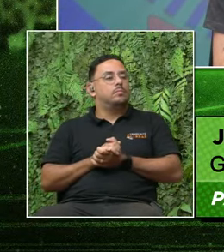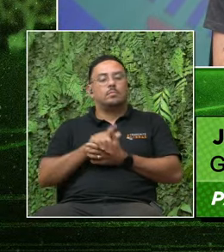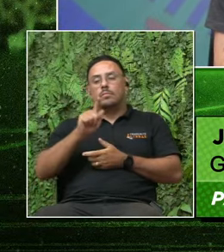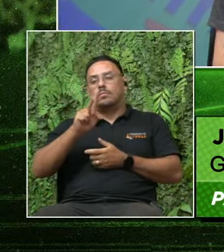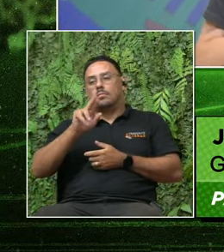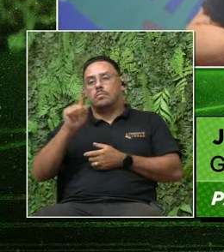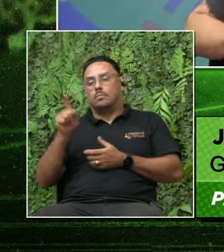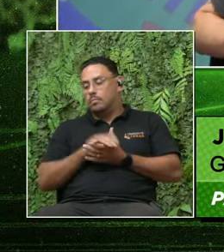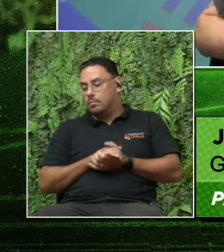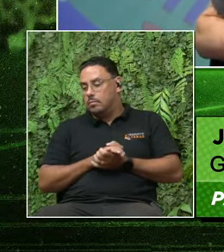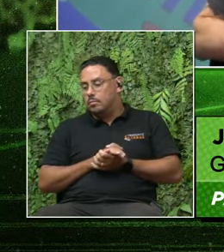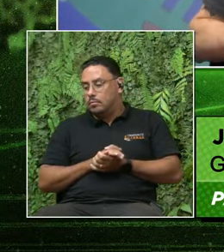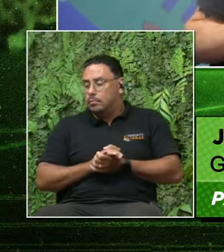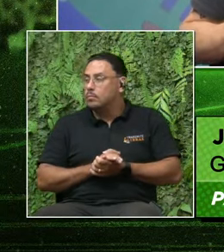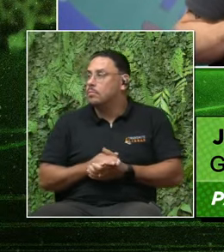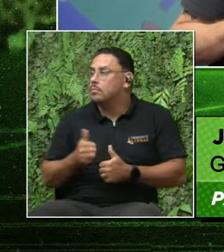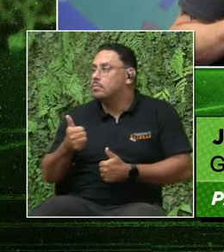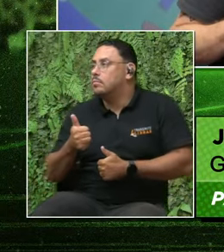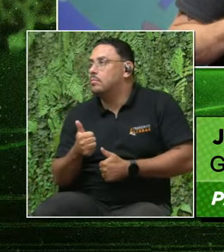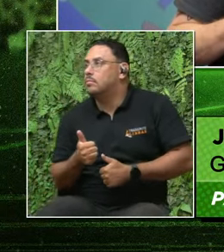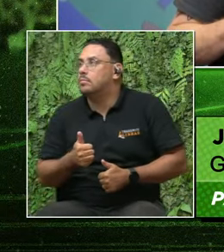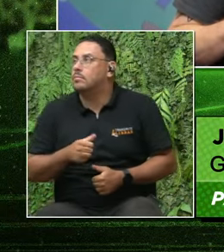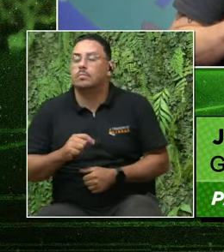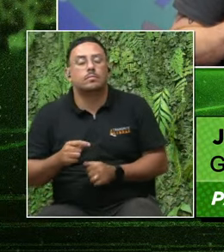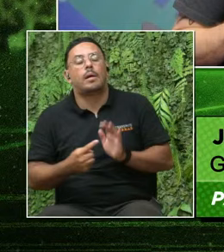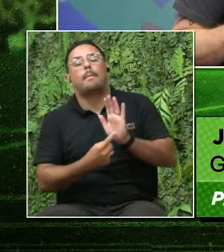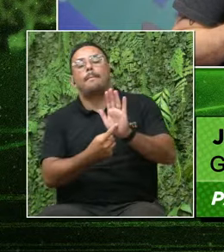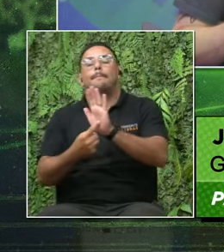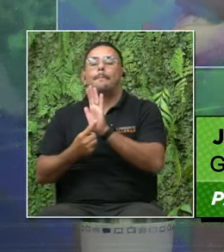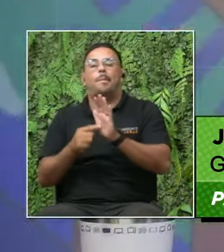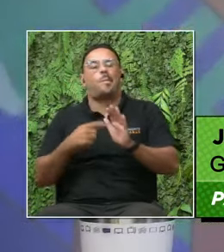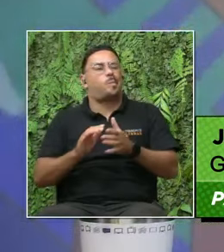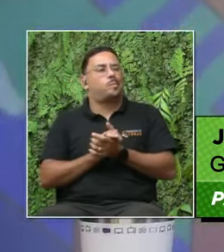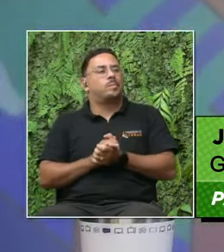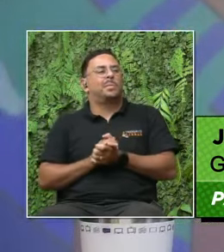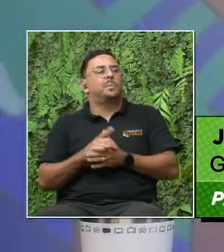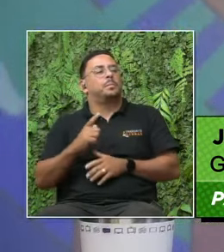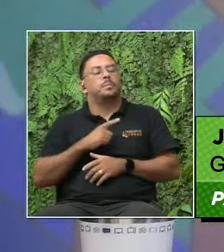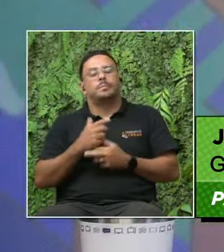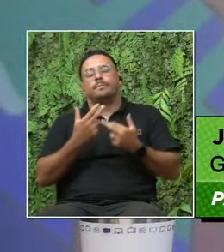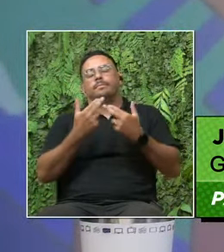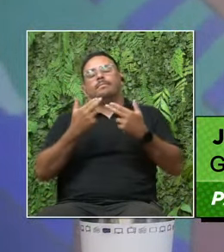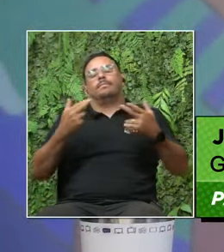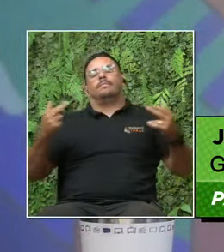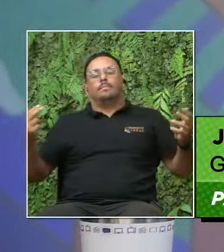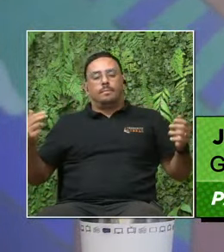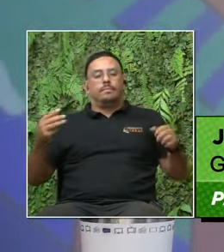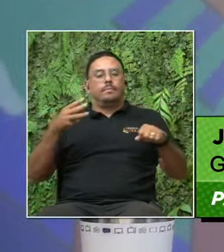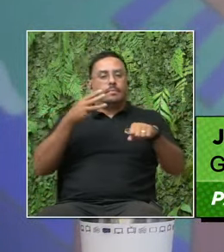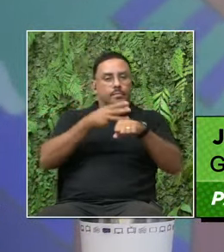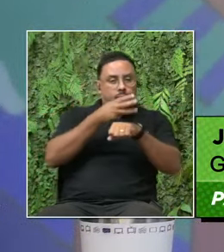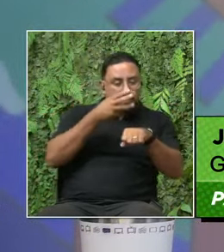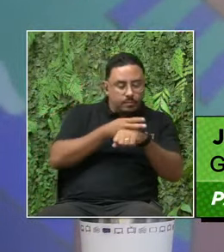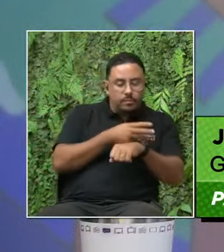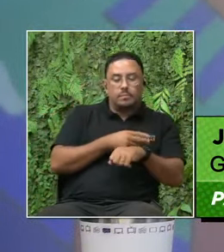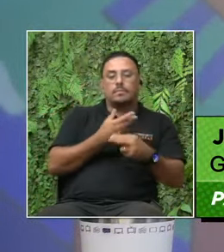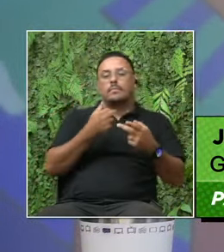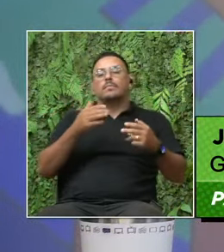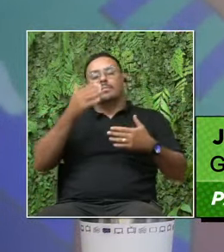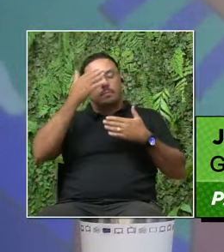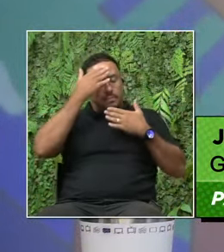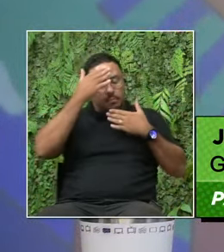Lebron Valeu Luiz ali aí uma amostra né a gente a gente teve centenas é de mensagens a gente